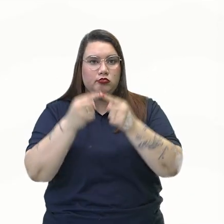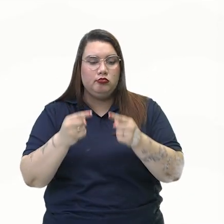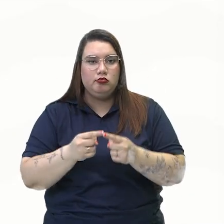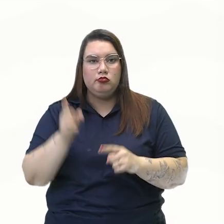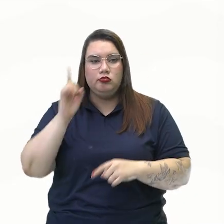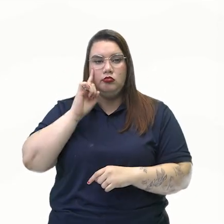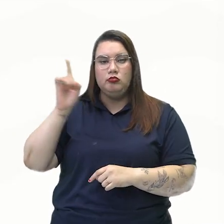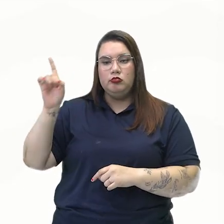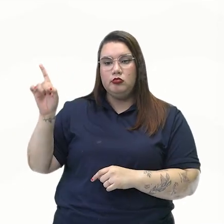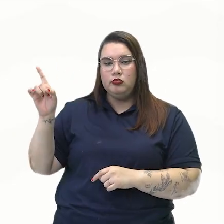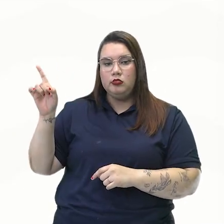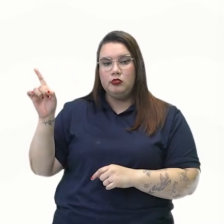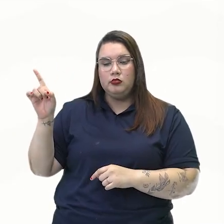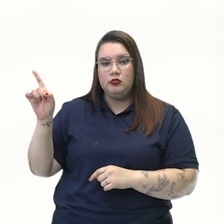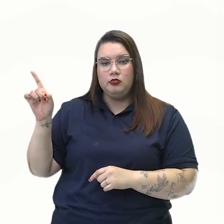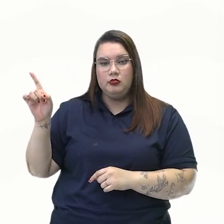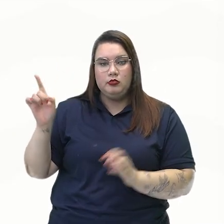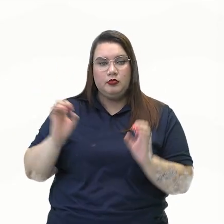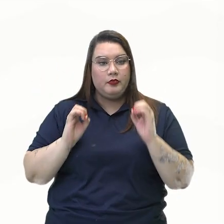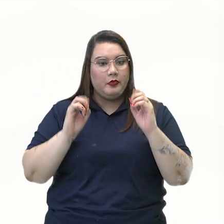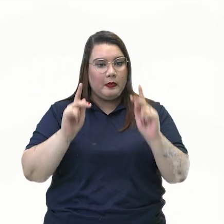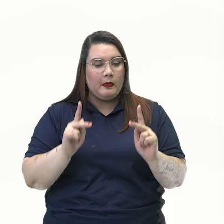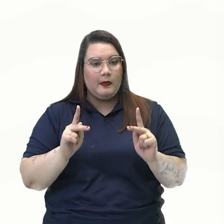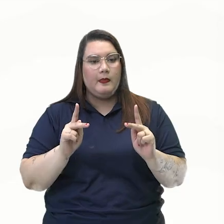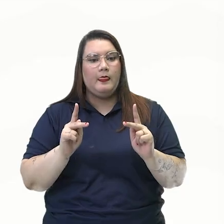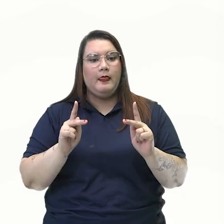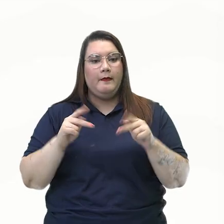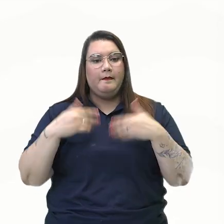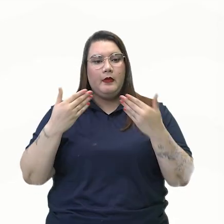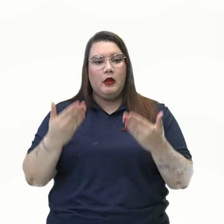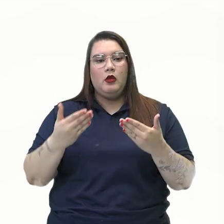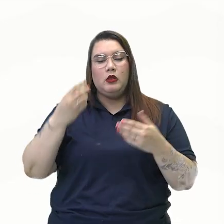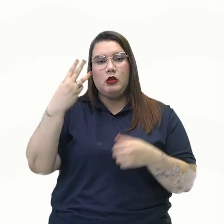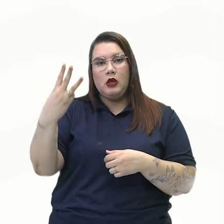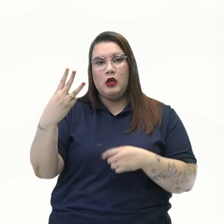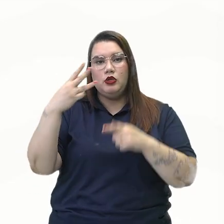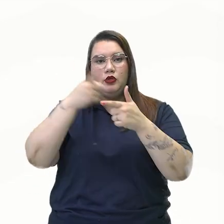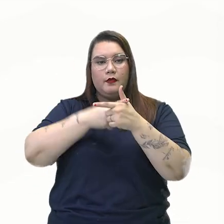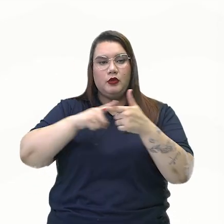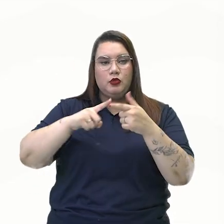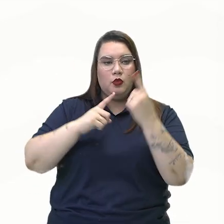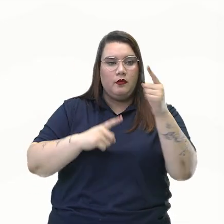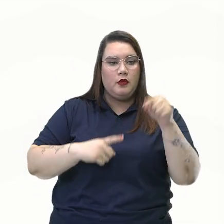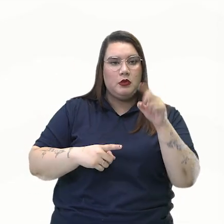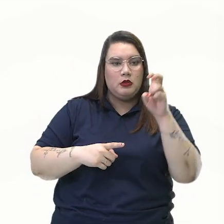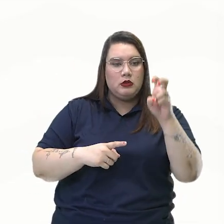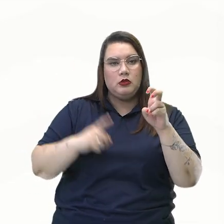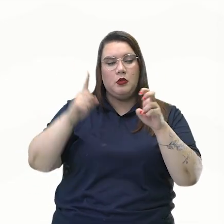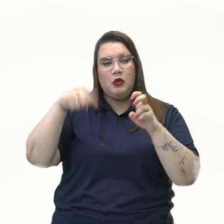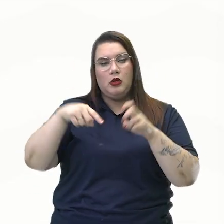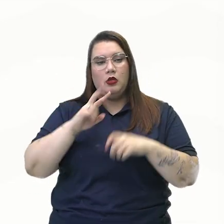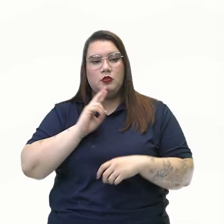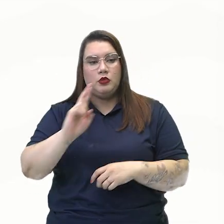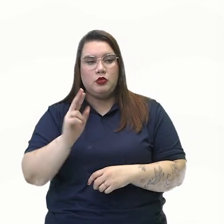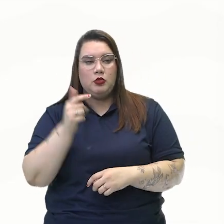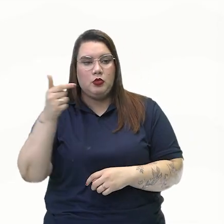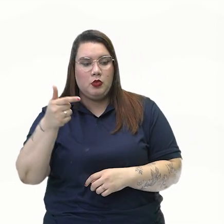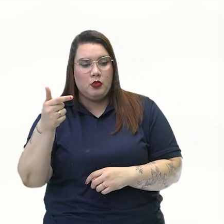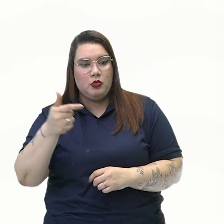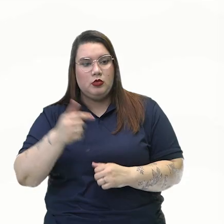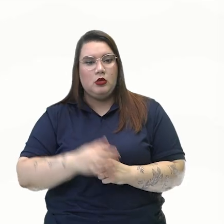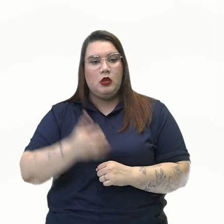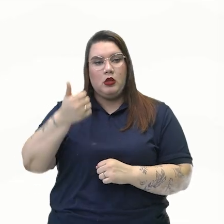frequência, 1,5 vezes 10 a 14. Quando eu divido 3 por 1,5, o resultado é 2. E quando eu divido